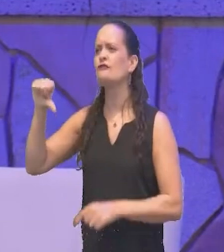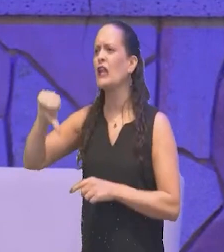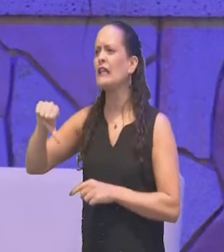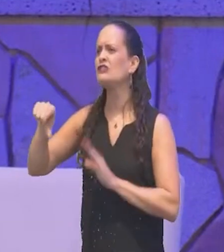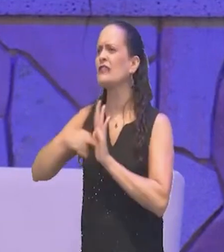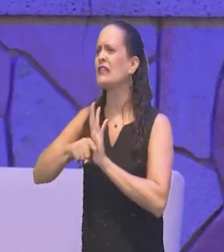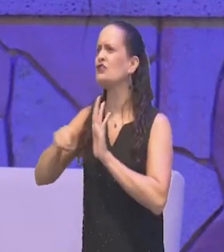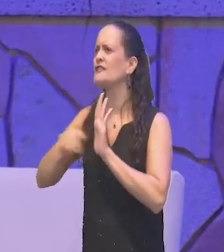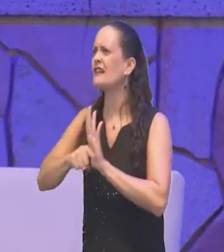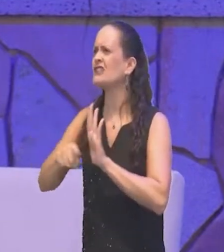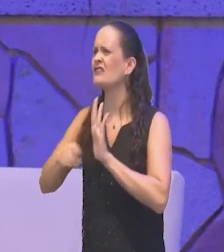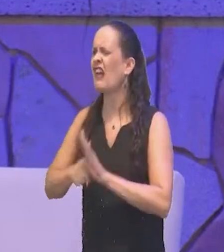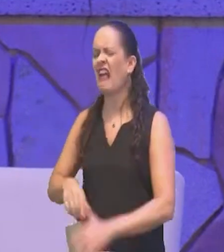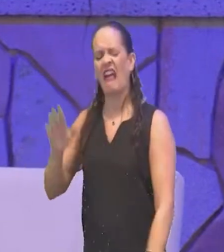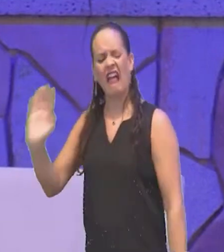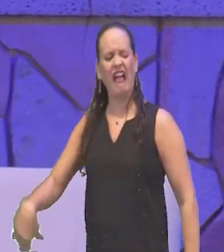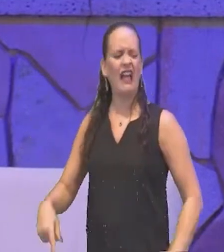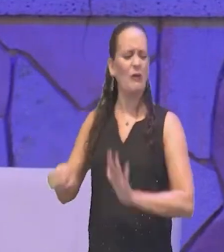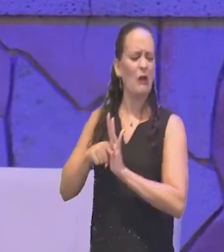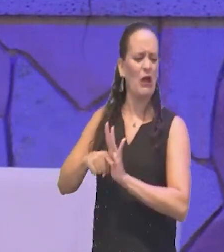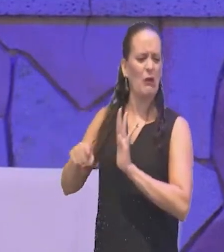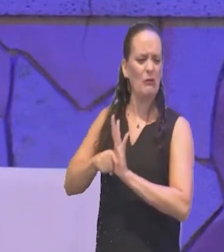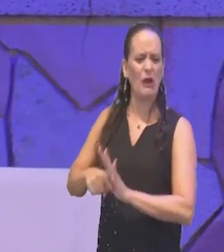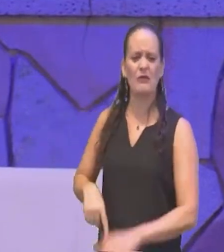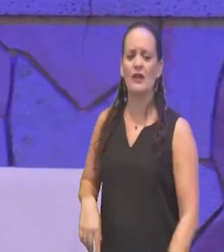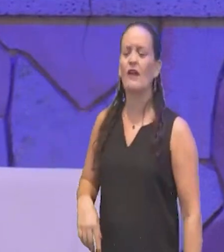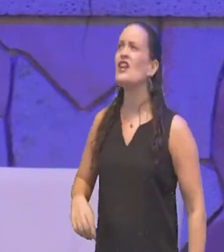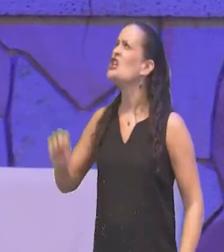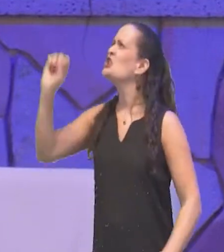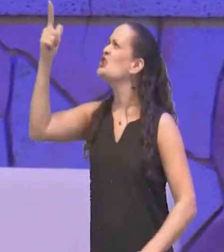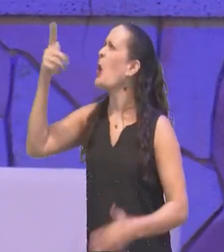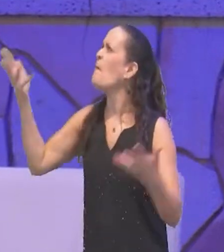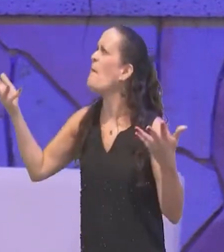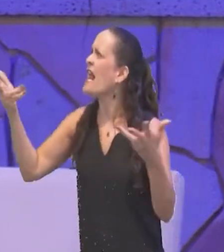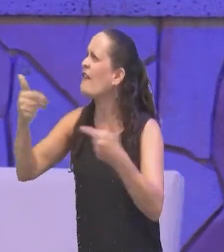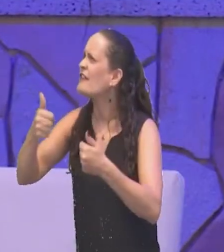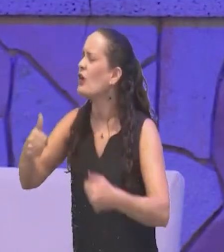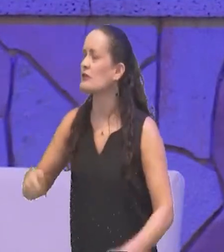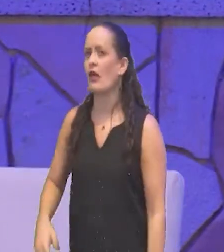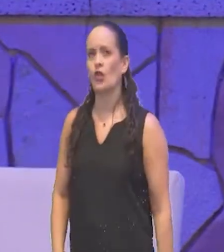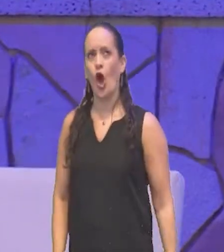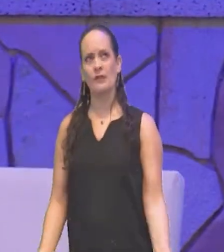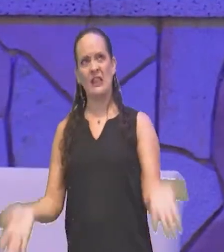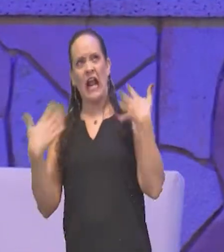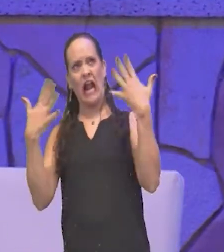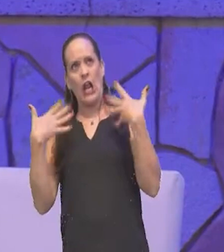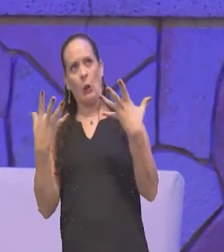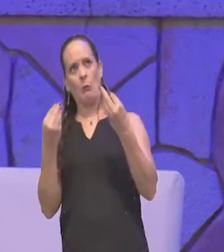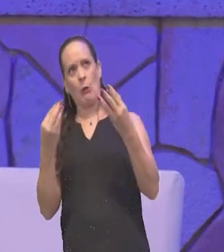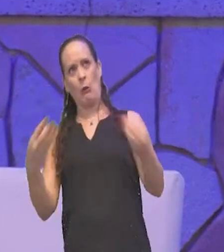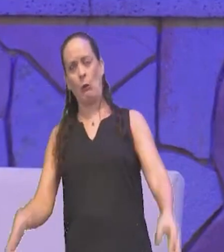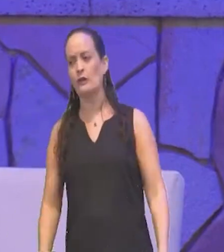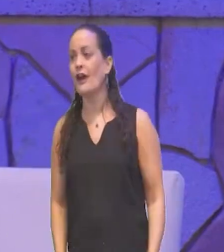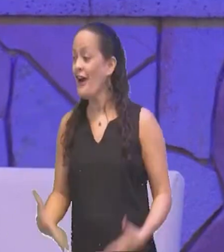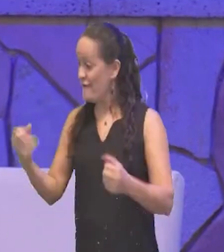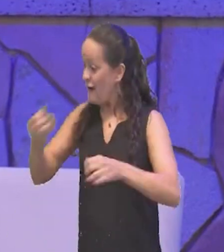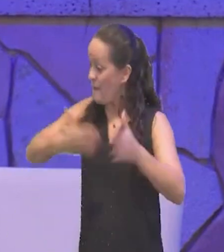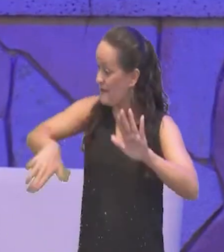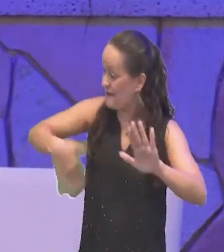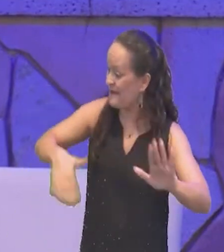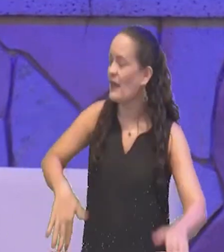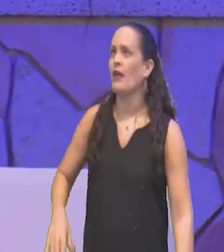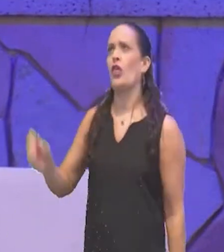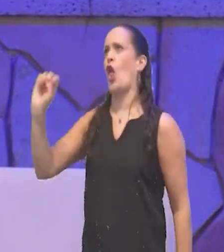família para baixo. Pai, que sol maravilhoso, mas está um calor insuportável. Pai, vamos para a piscina, hoje eu não tenho tempo, aquilo lá vai